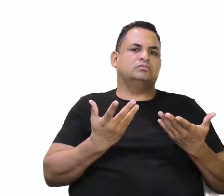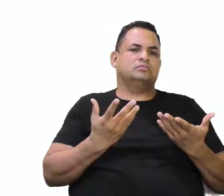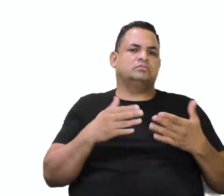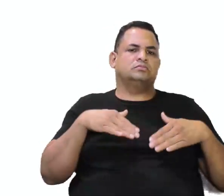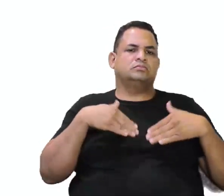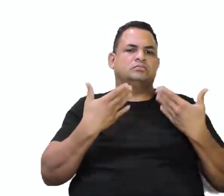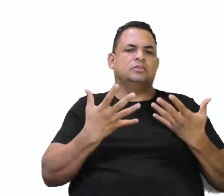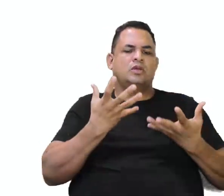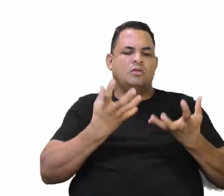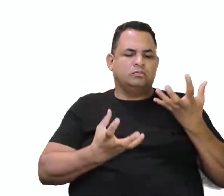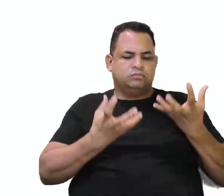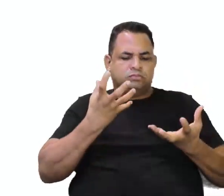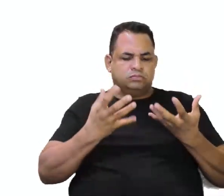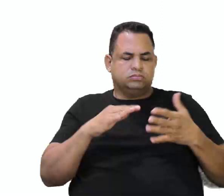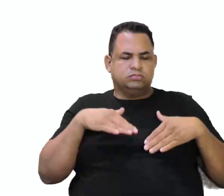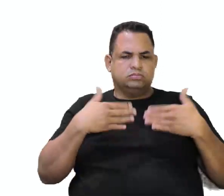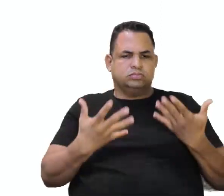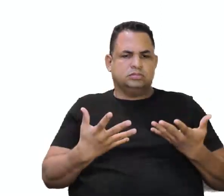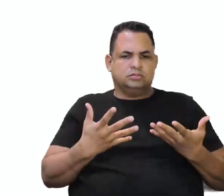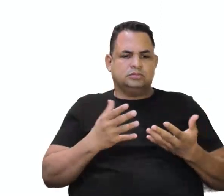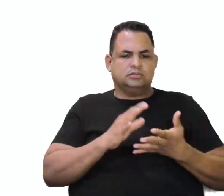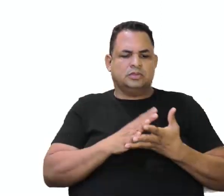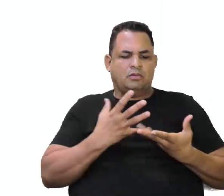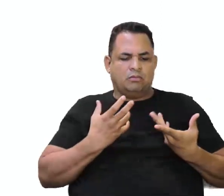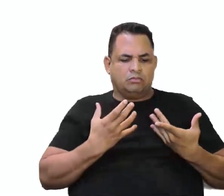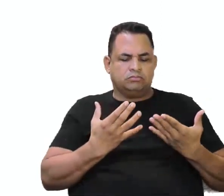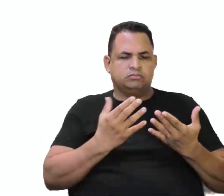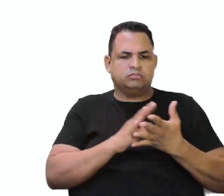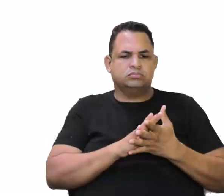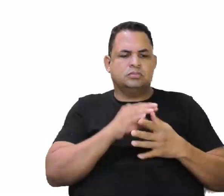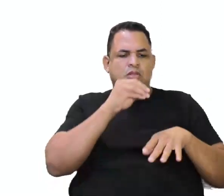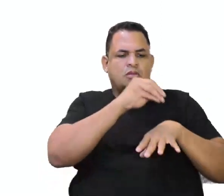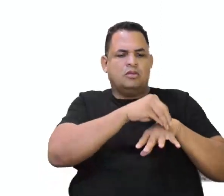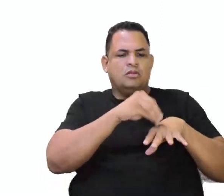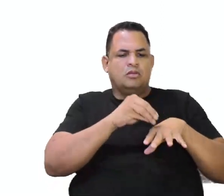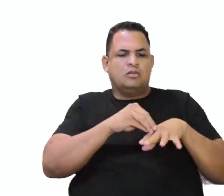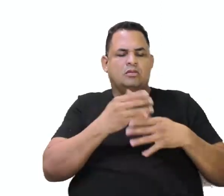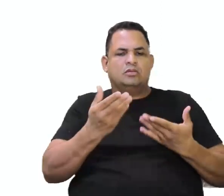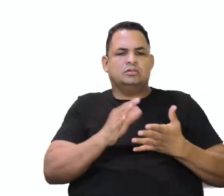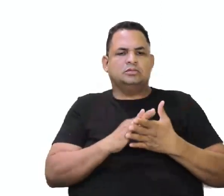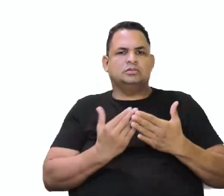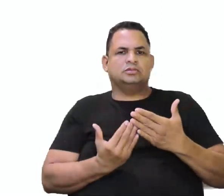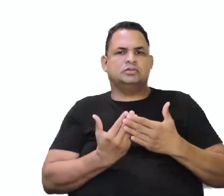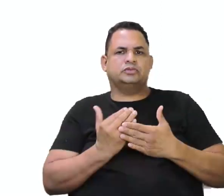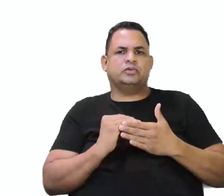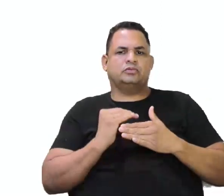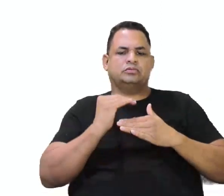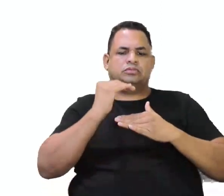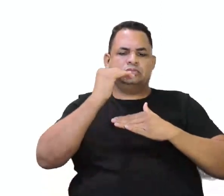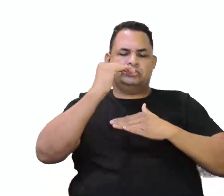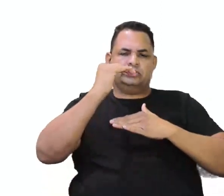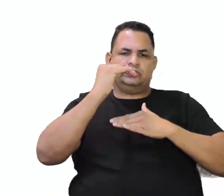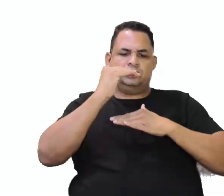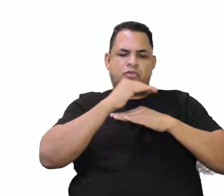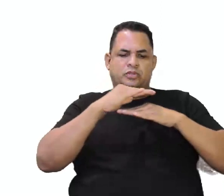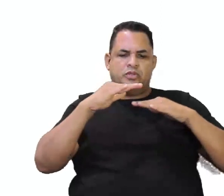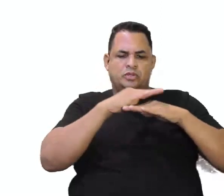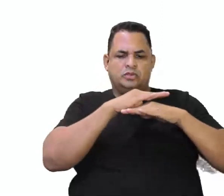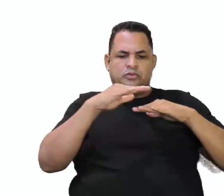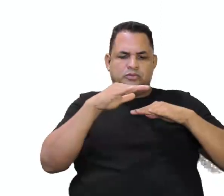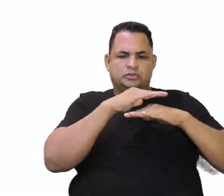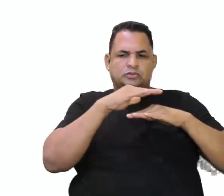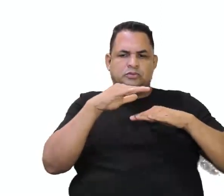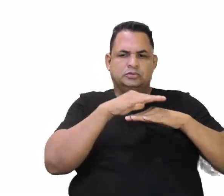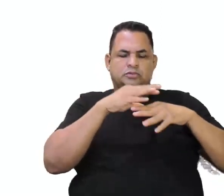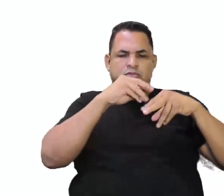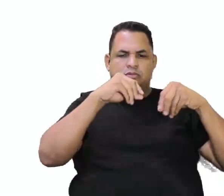Quando você queima, logo que você queima aqueles solos, nutrientes que estavam ali, eles sobem para a camada mais externa do